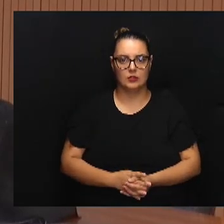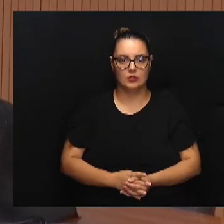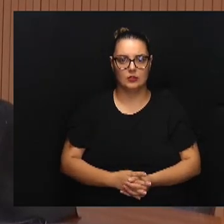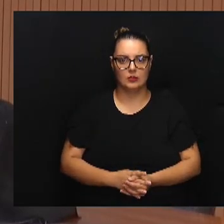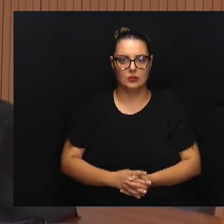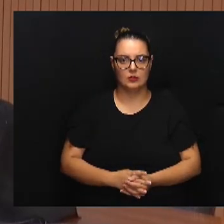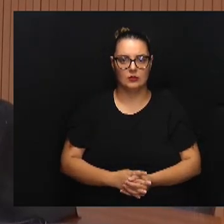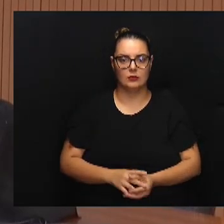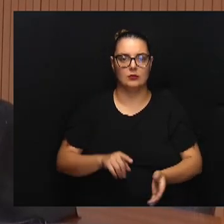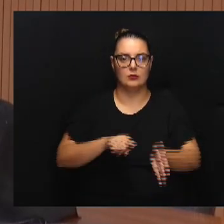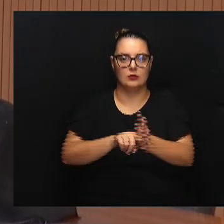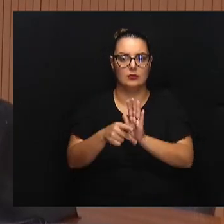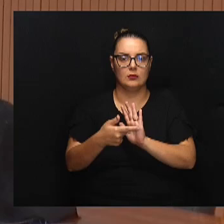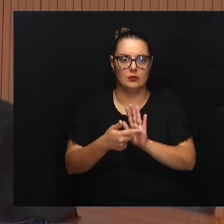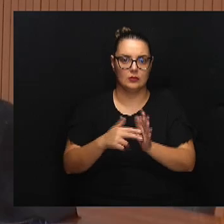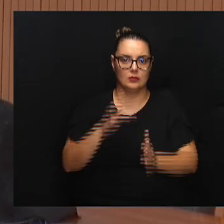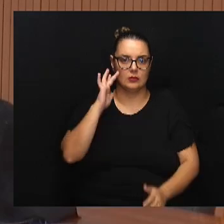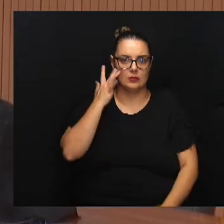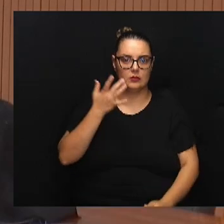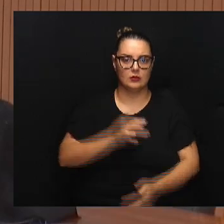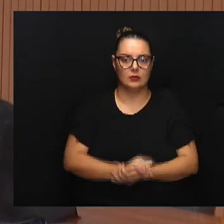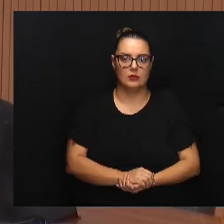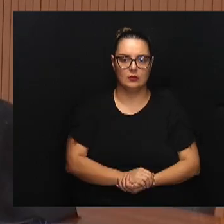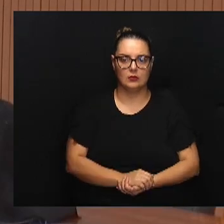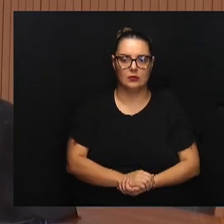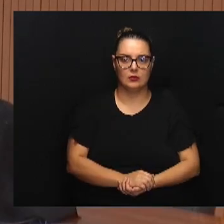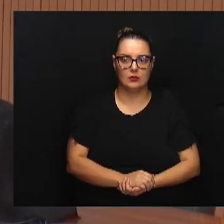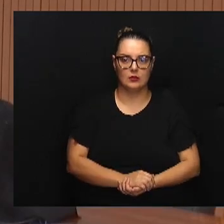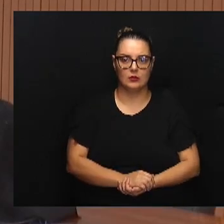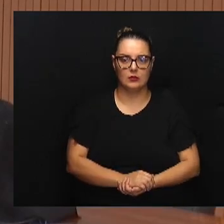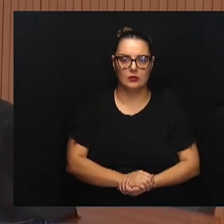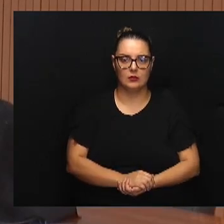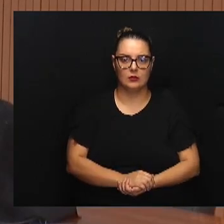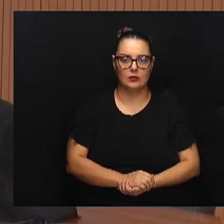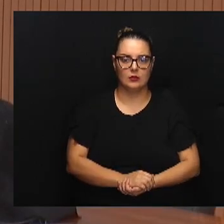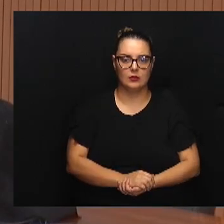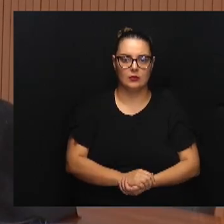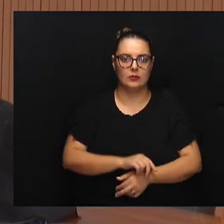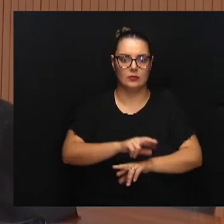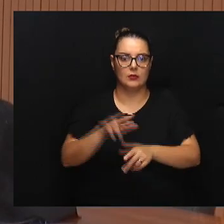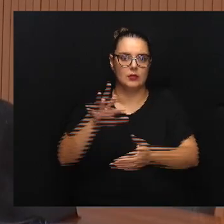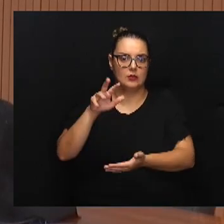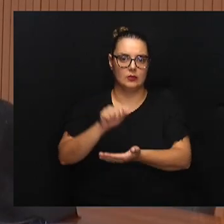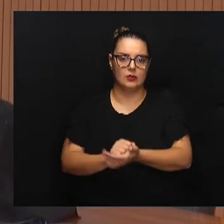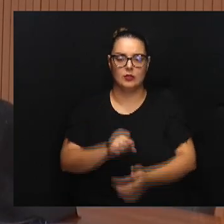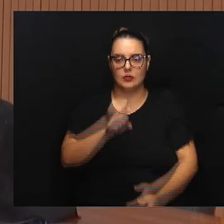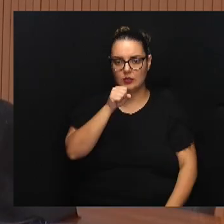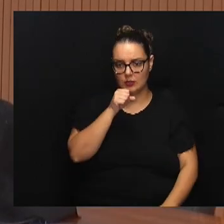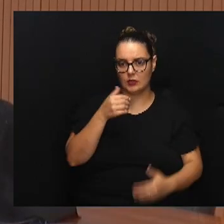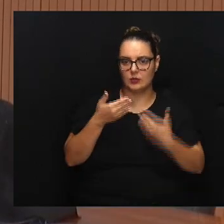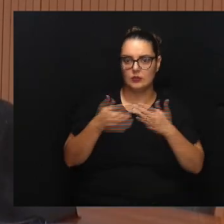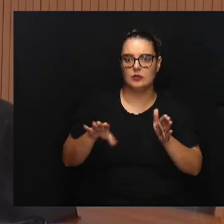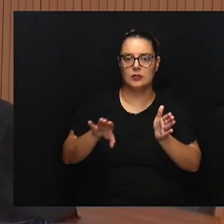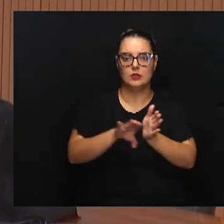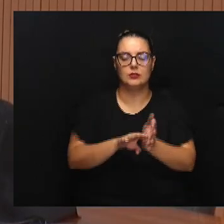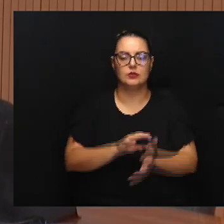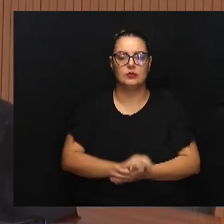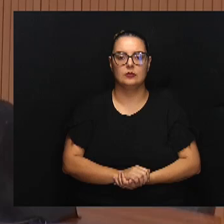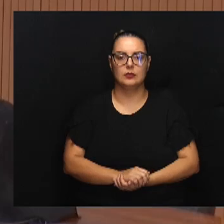fazer pergunta nesse sentido, eu acho, não sei. Então, mas já tem um monte de gente inscrito, o microfone tá chegando,